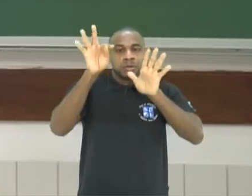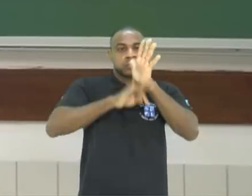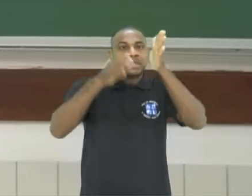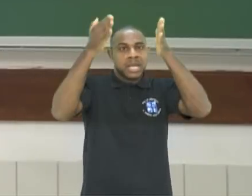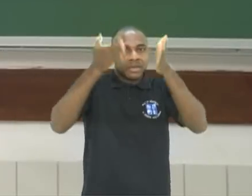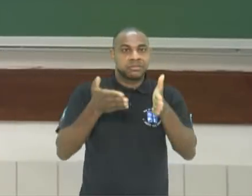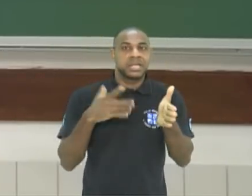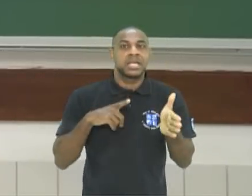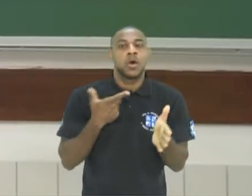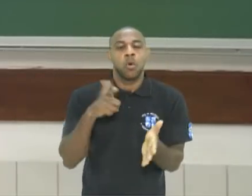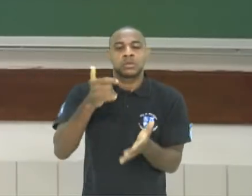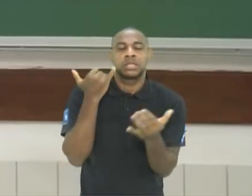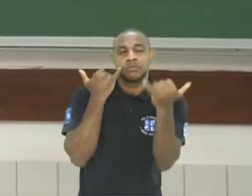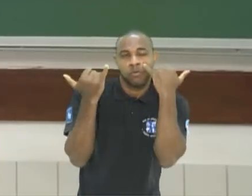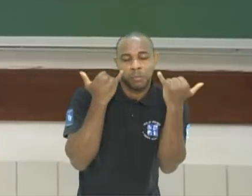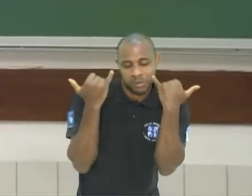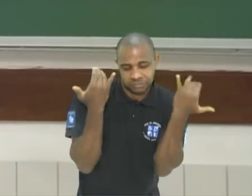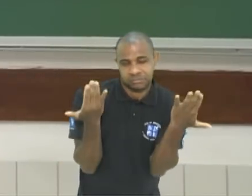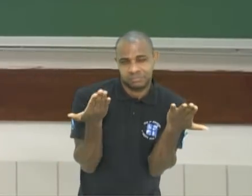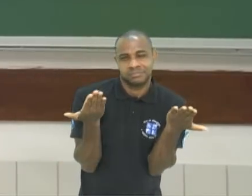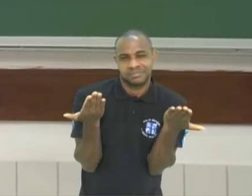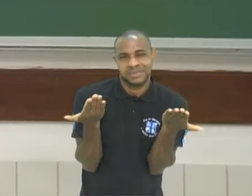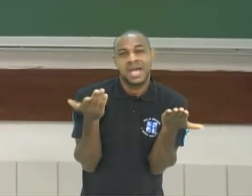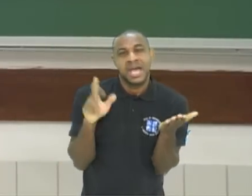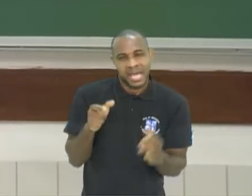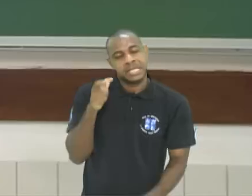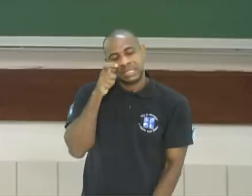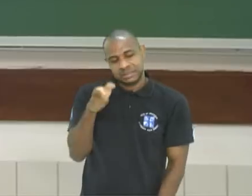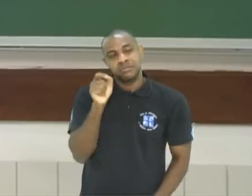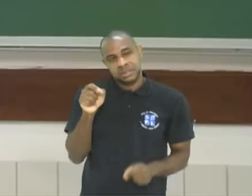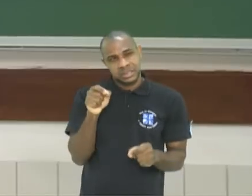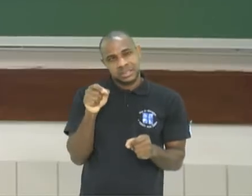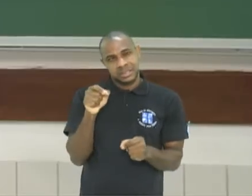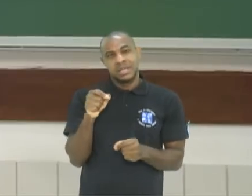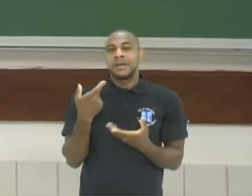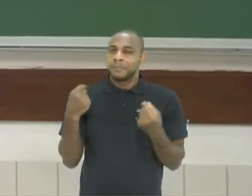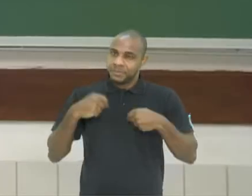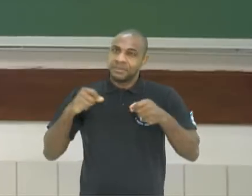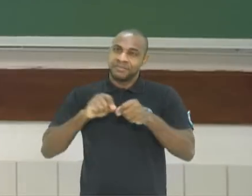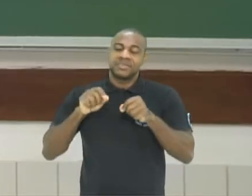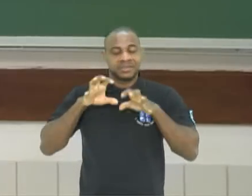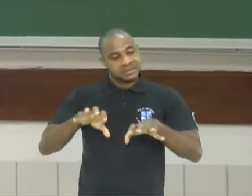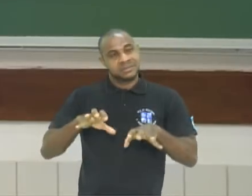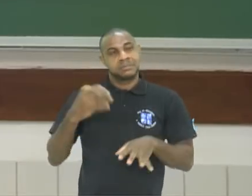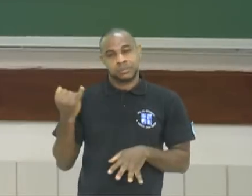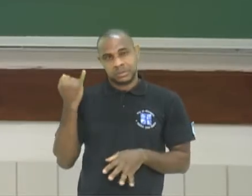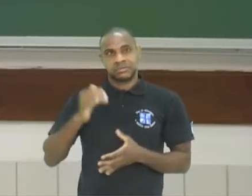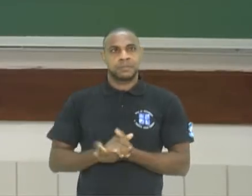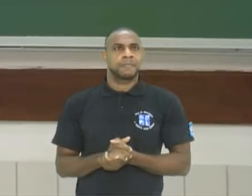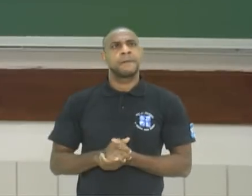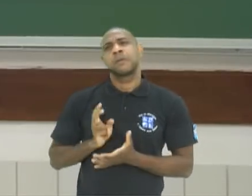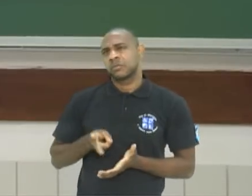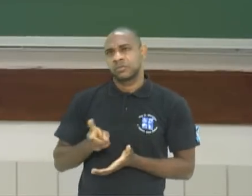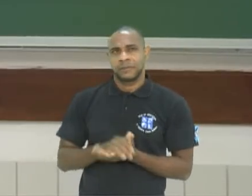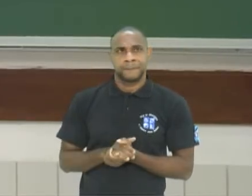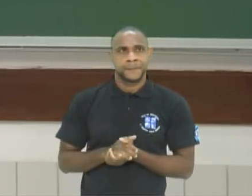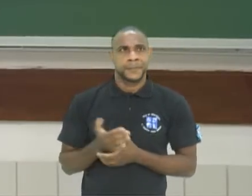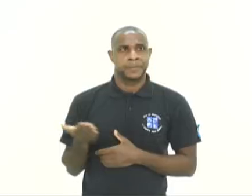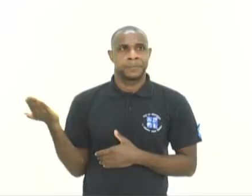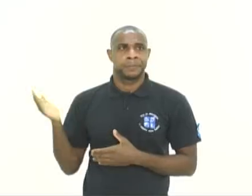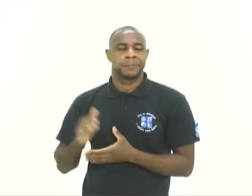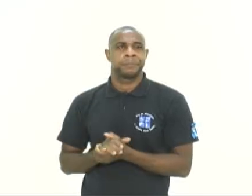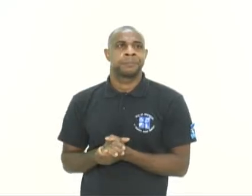outras informações. Então é sempre interessante a gente fazer esse tipo de coisa. Continuando, nós